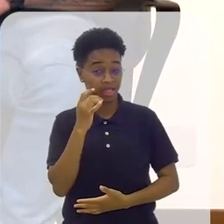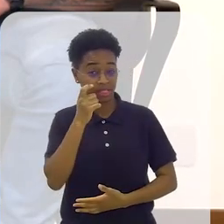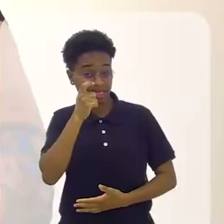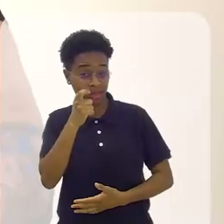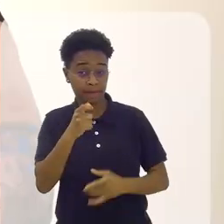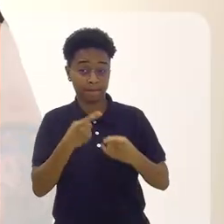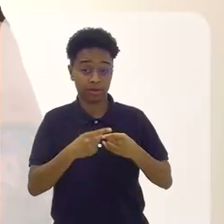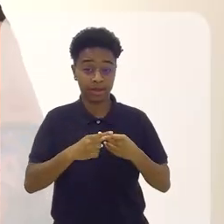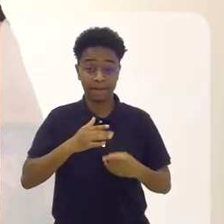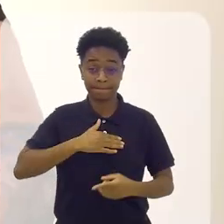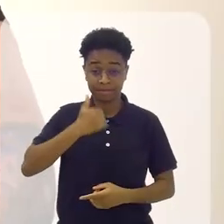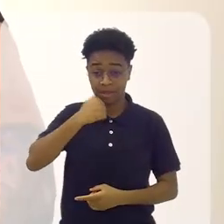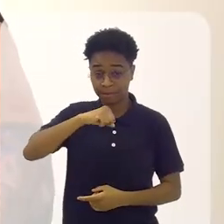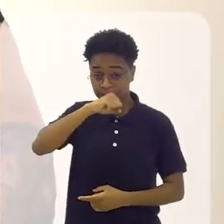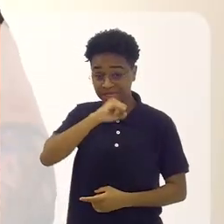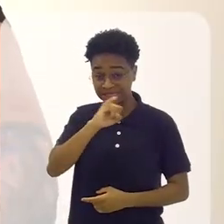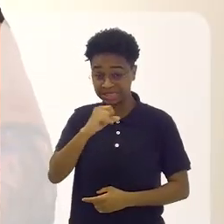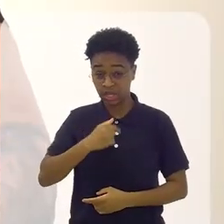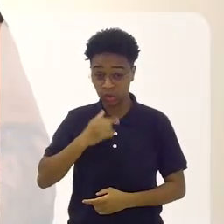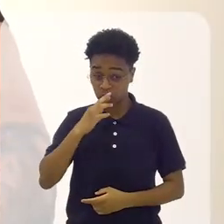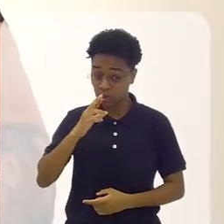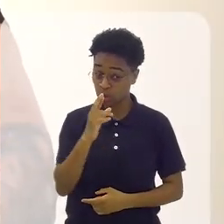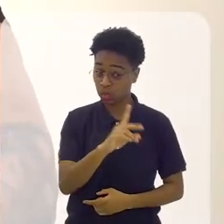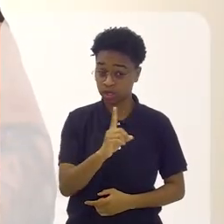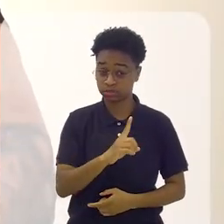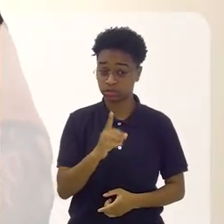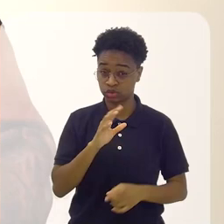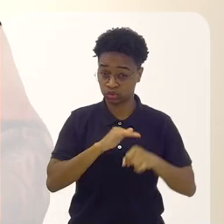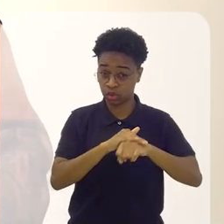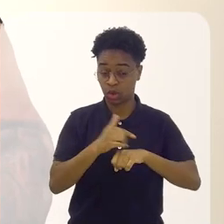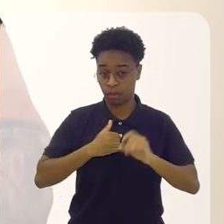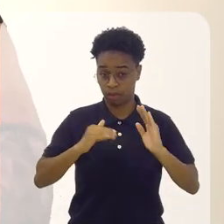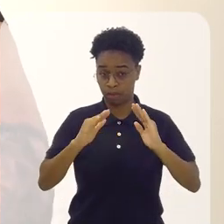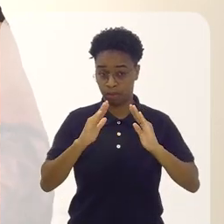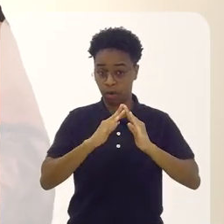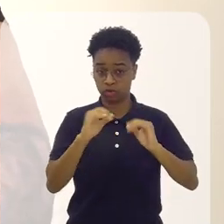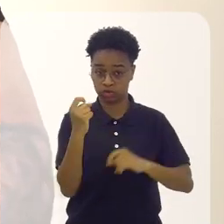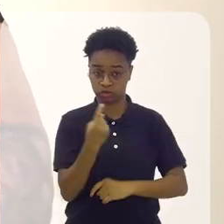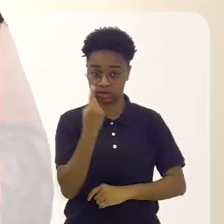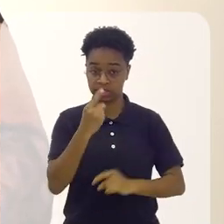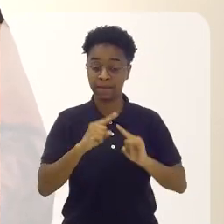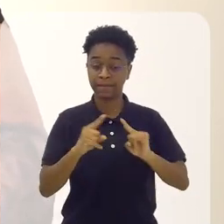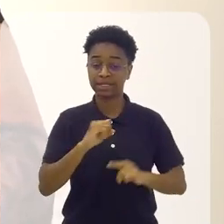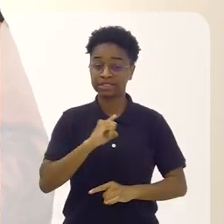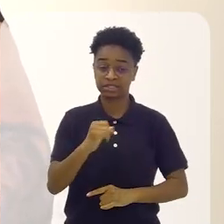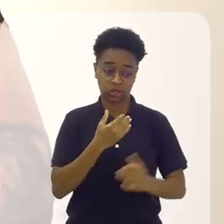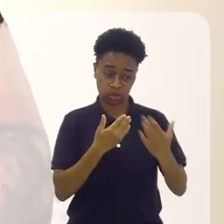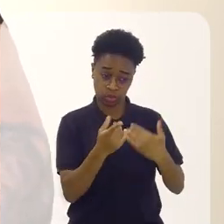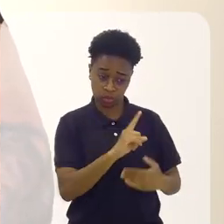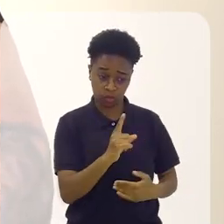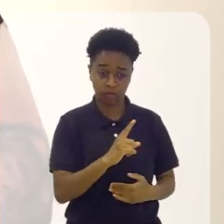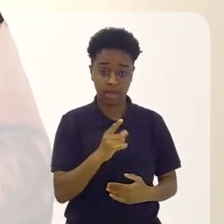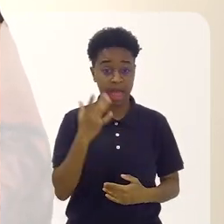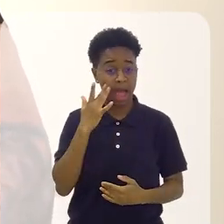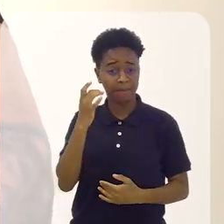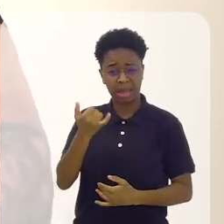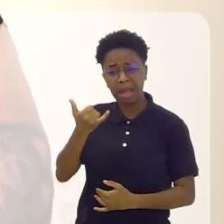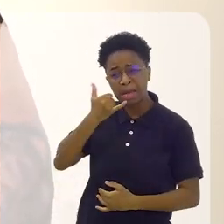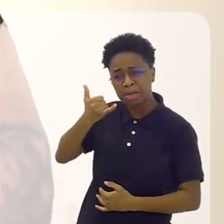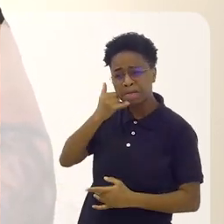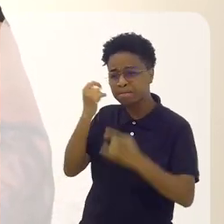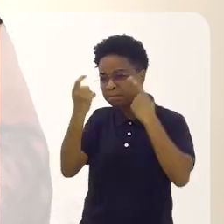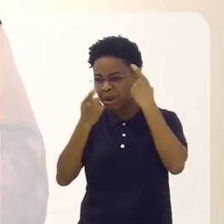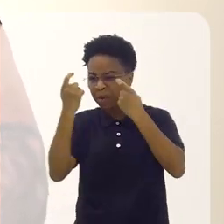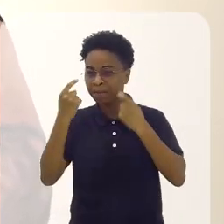que a minha mãe, se eu não responder para ela à noite, eu moro sozinho, mas se eu não falar com ela, no dia seguinte ela vai me